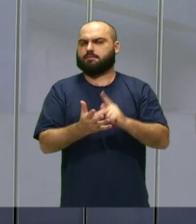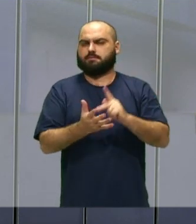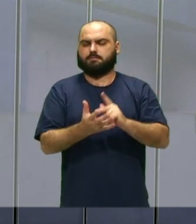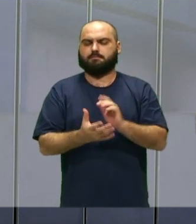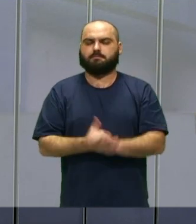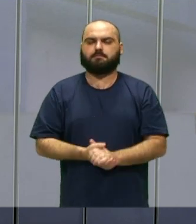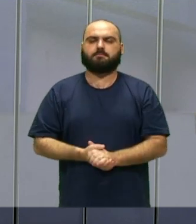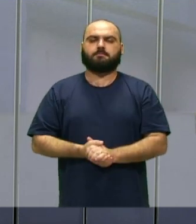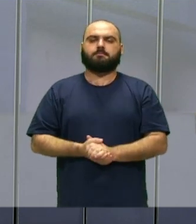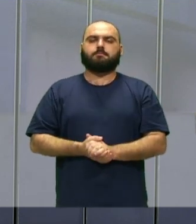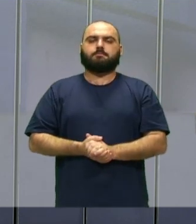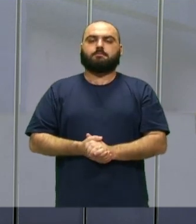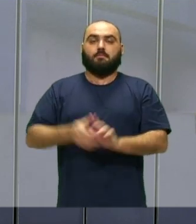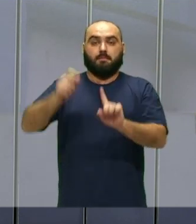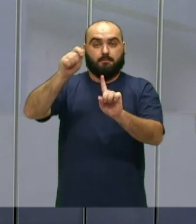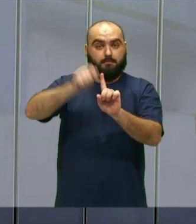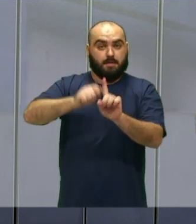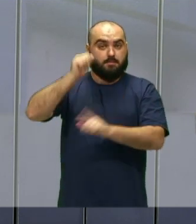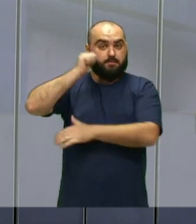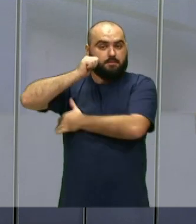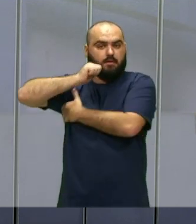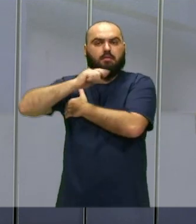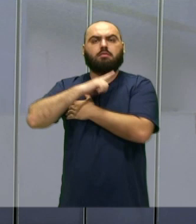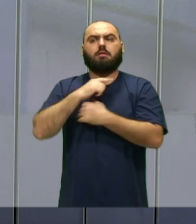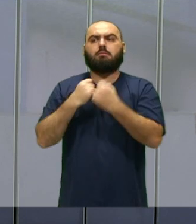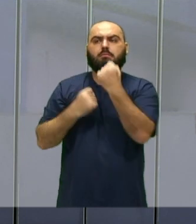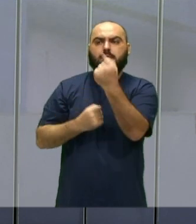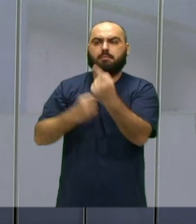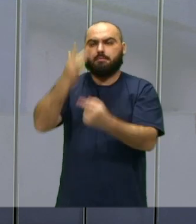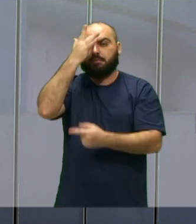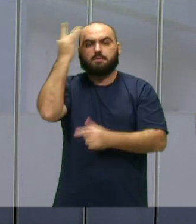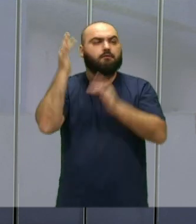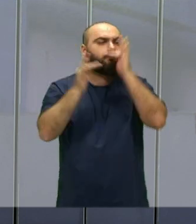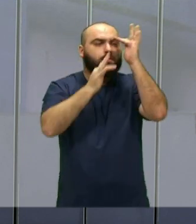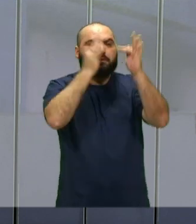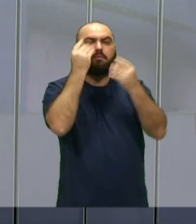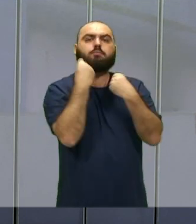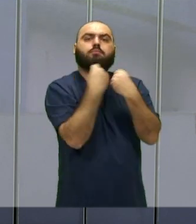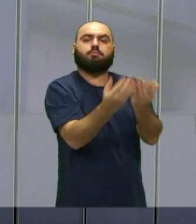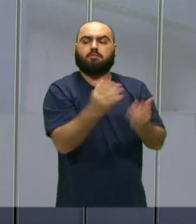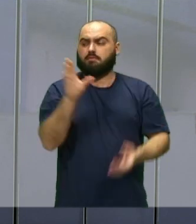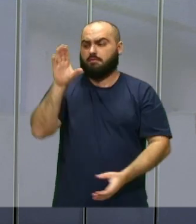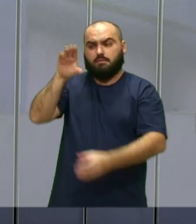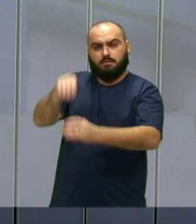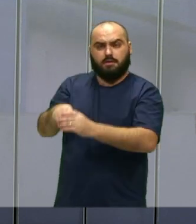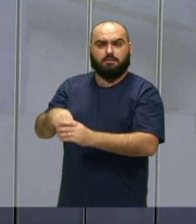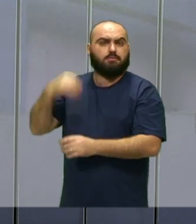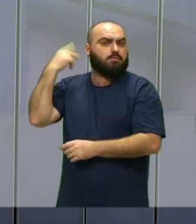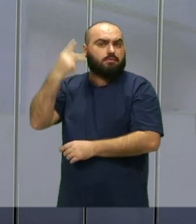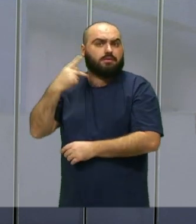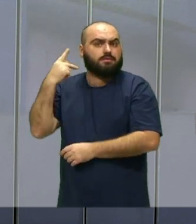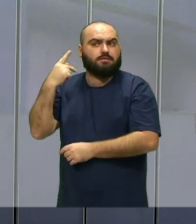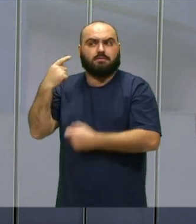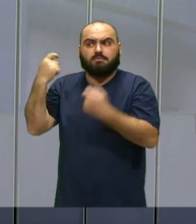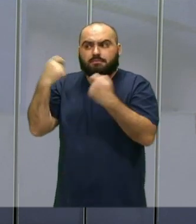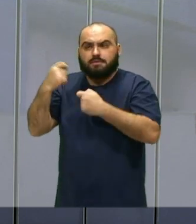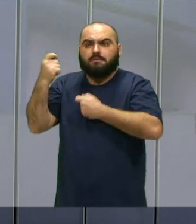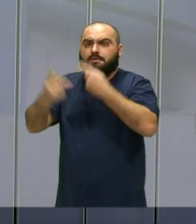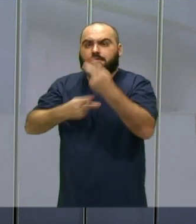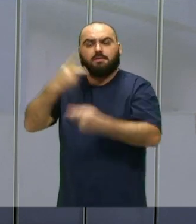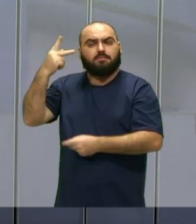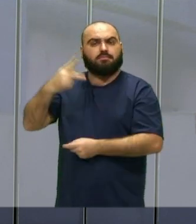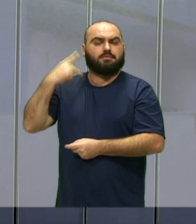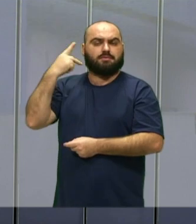comemorar o mês da mulher, tem muita gente que vai entregar flores, mas isso aqui é uma casa política, então a gente tem que falar de política. Só que acho